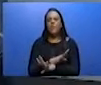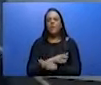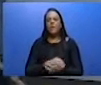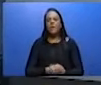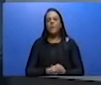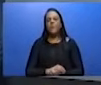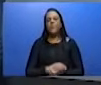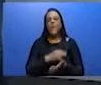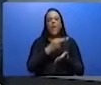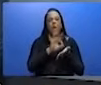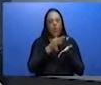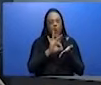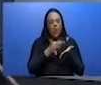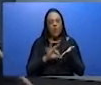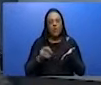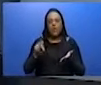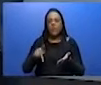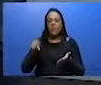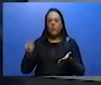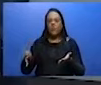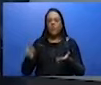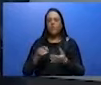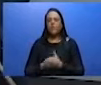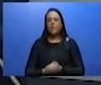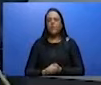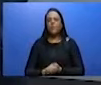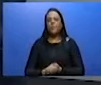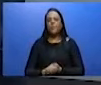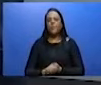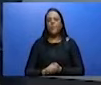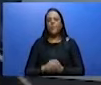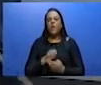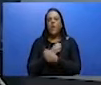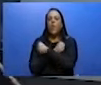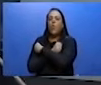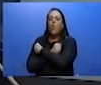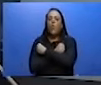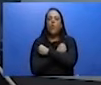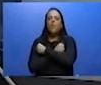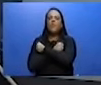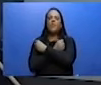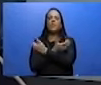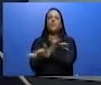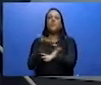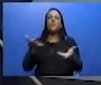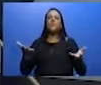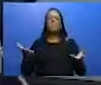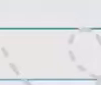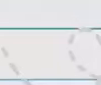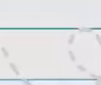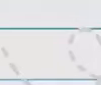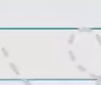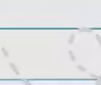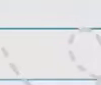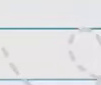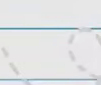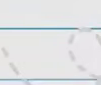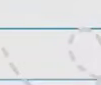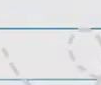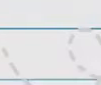Correções lá com o professor no aplicativo. Um grande abraço no coração de vocês, amores. Tchau.